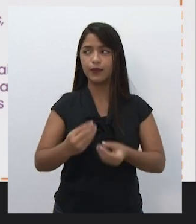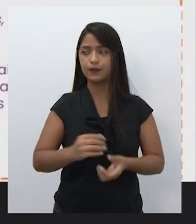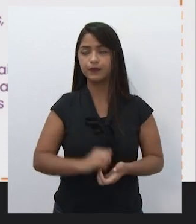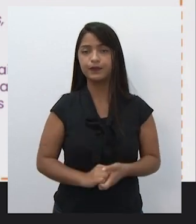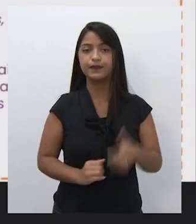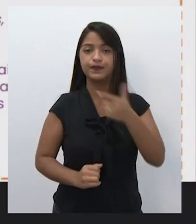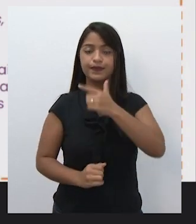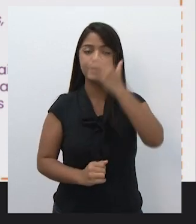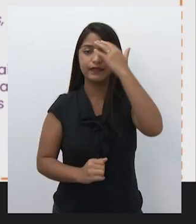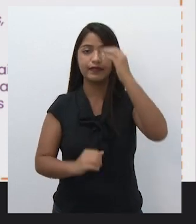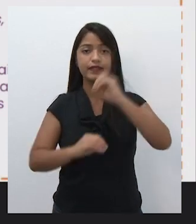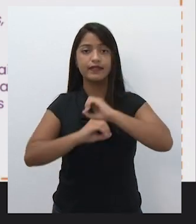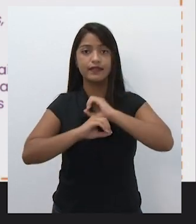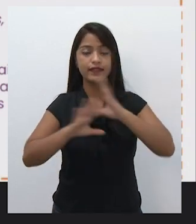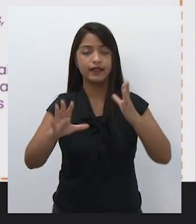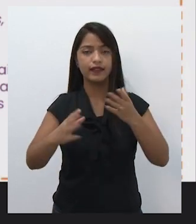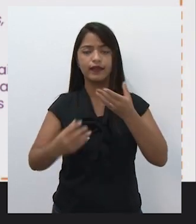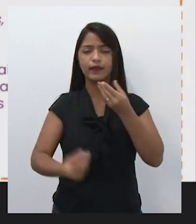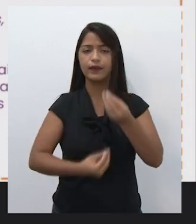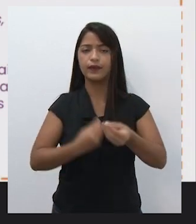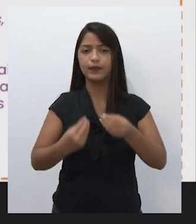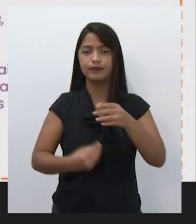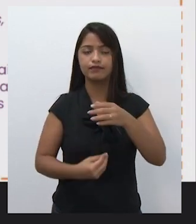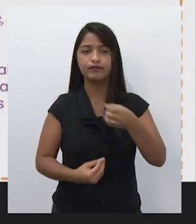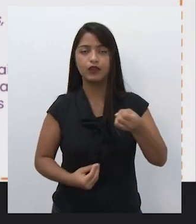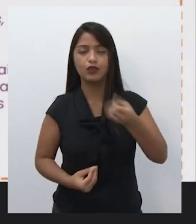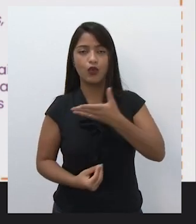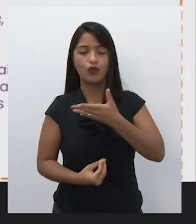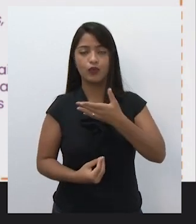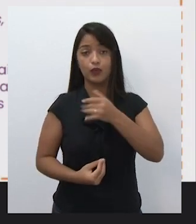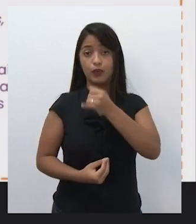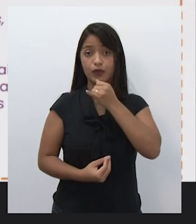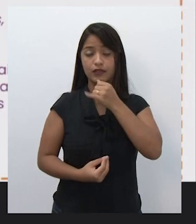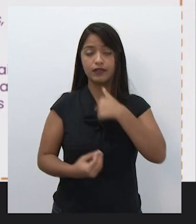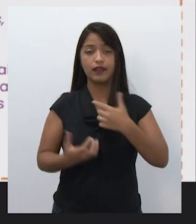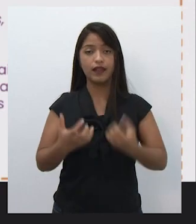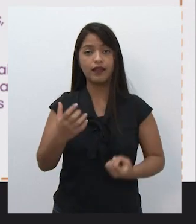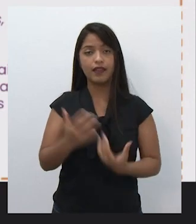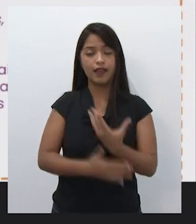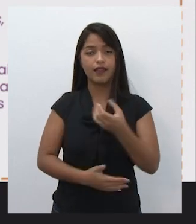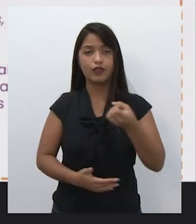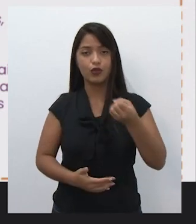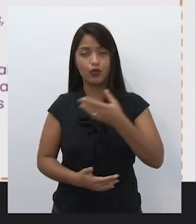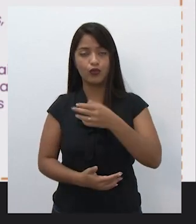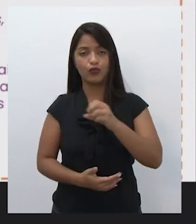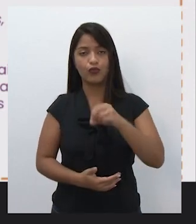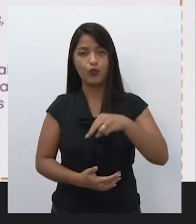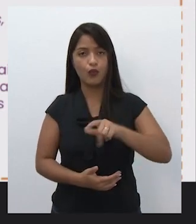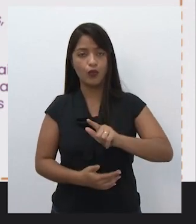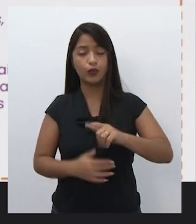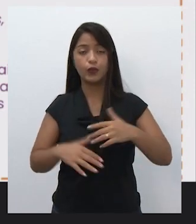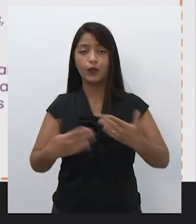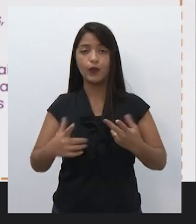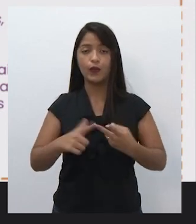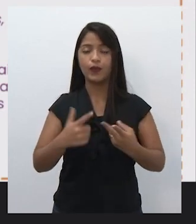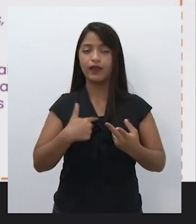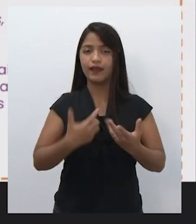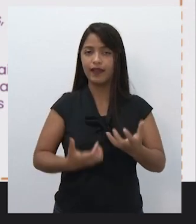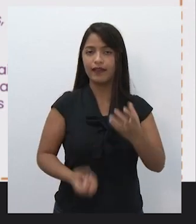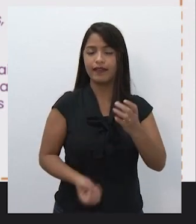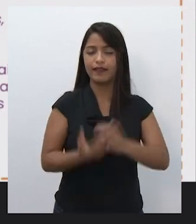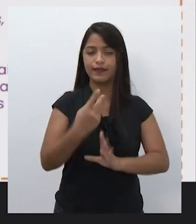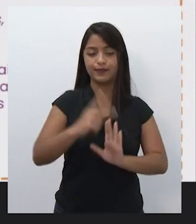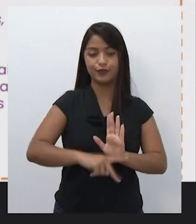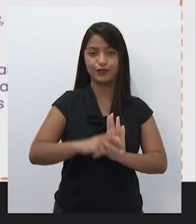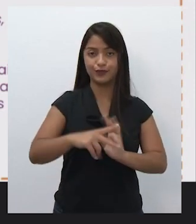como é que seria a receptividade para uma nova ONG que eu quero abrir, para um projeto social que eu quero fazer, para um